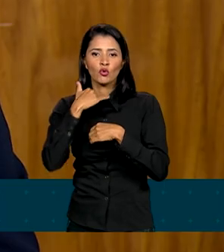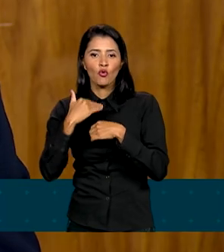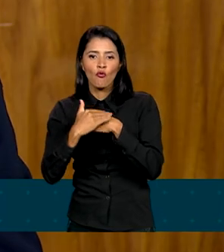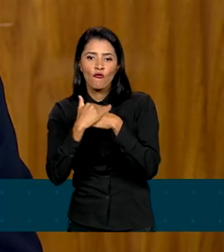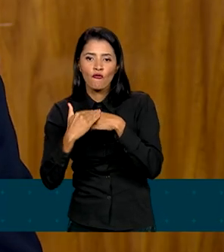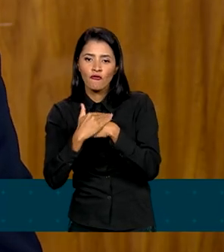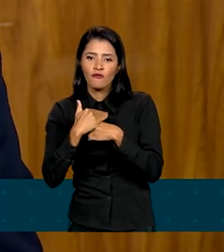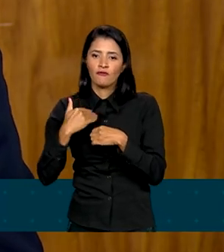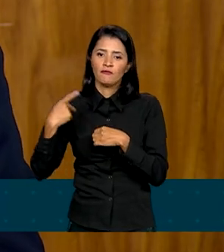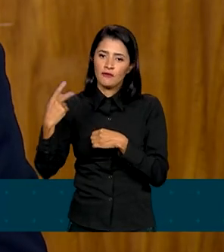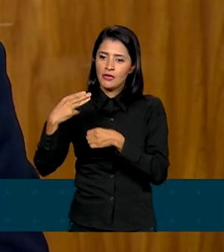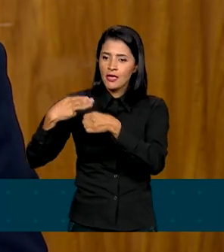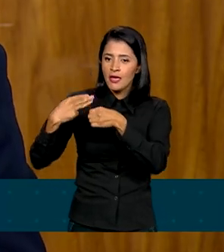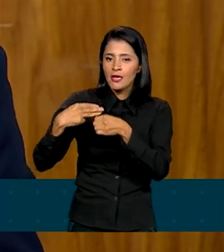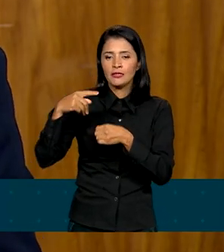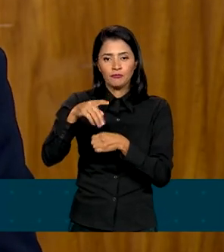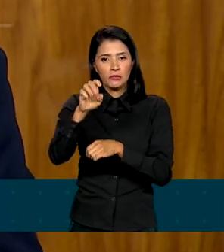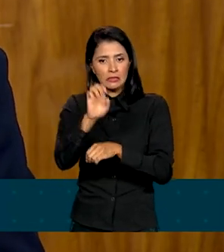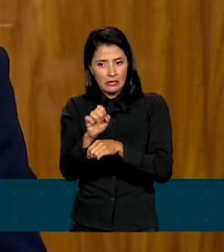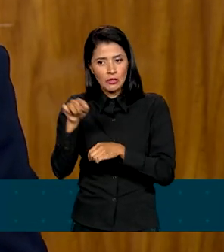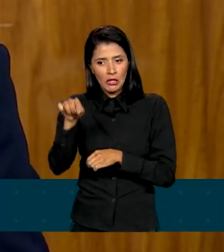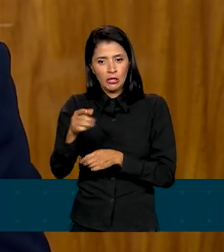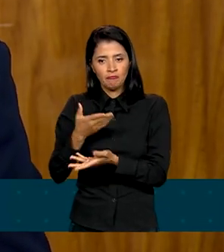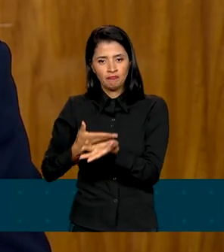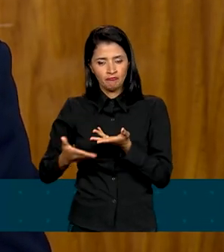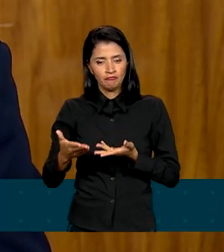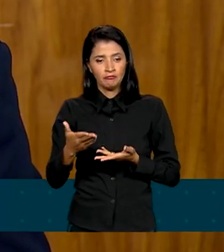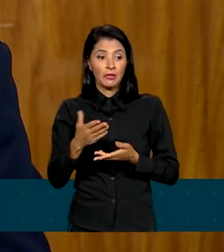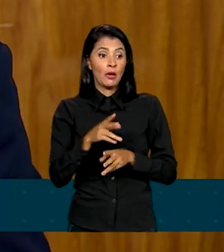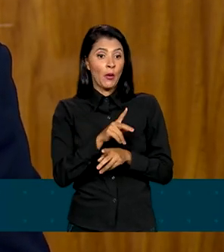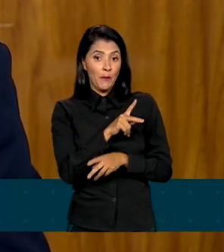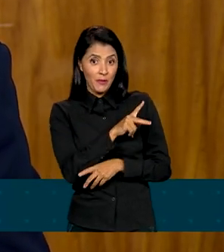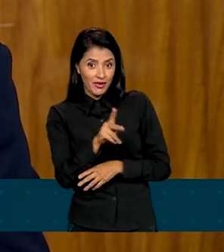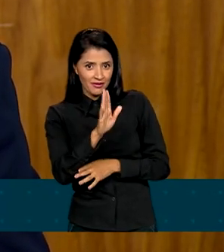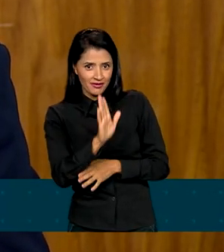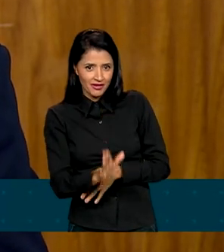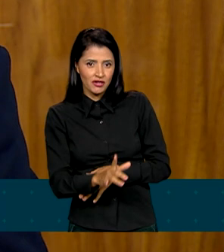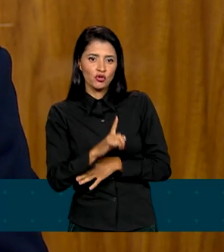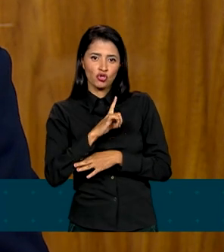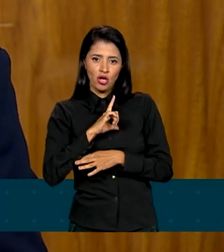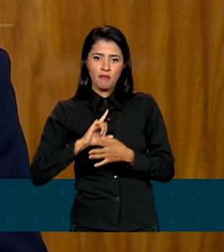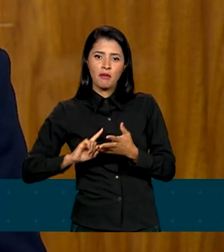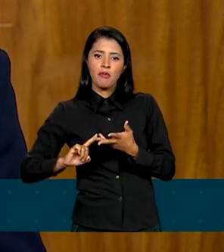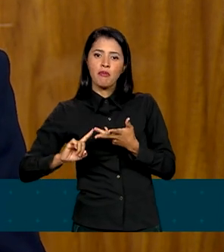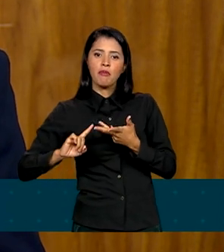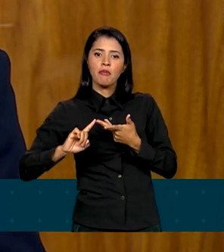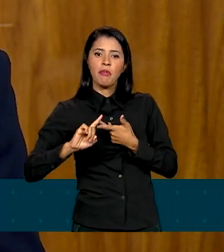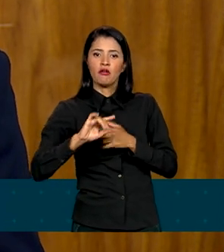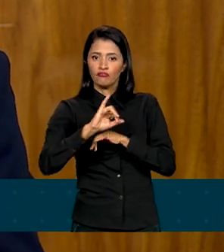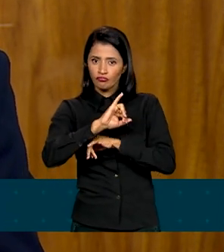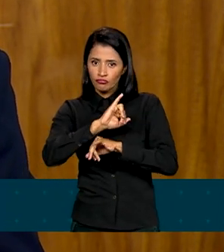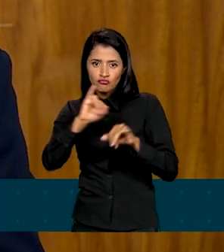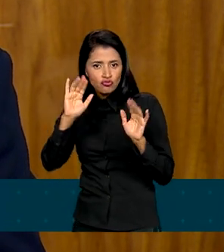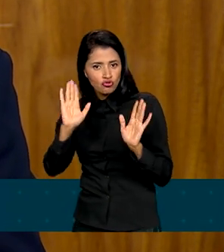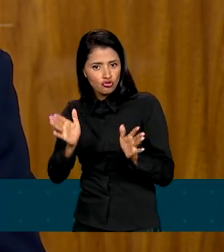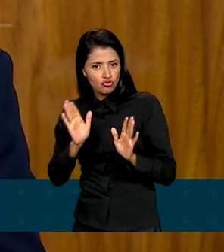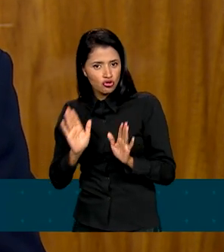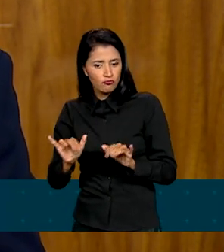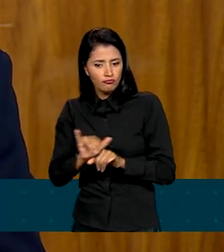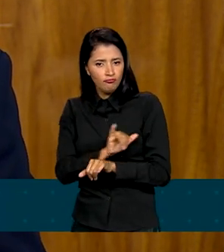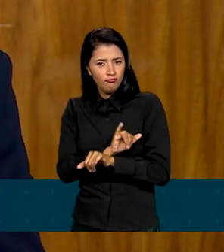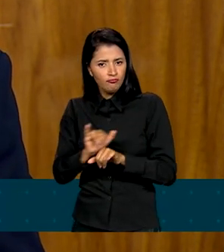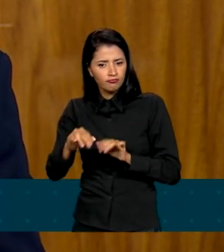estados desse país. O presidente já... Várias ações já foram anunciadas pelo presidente,